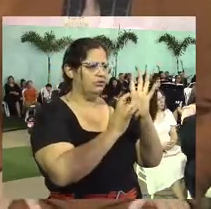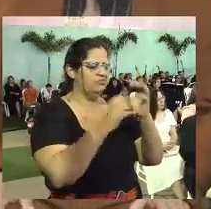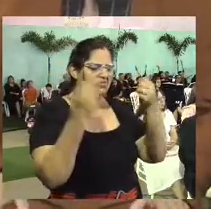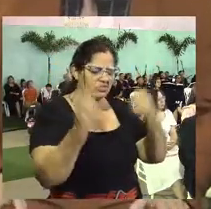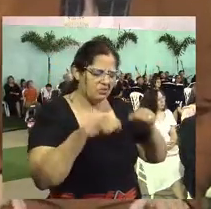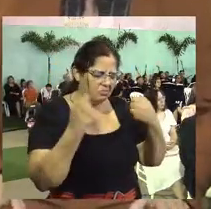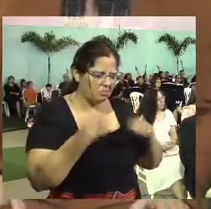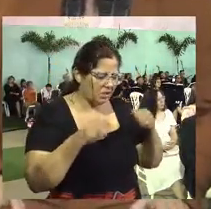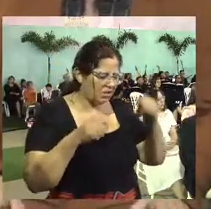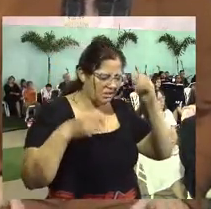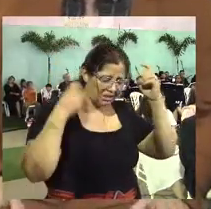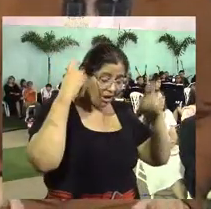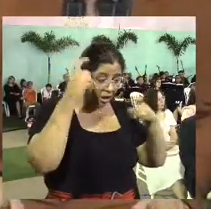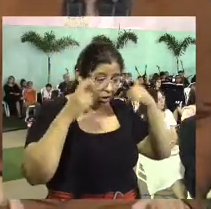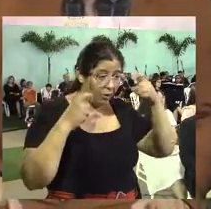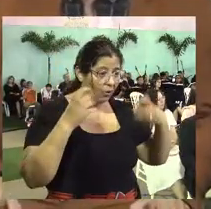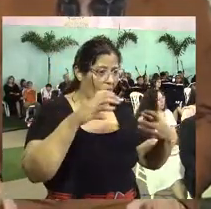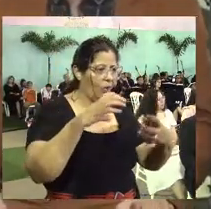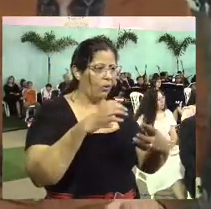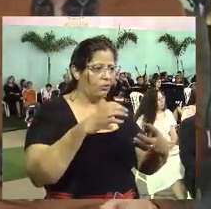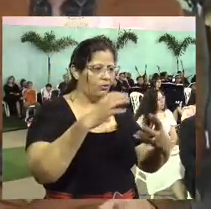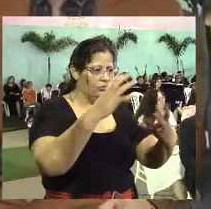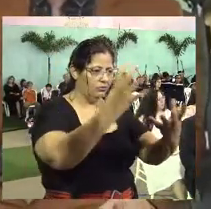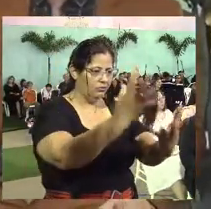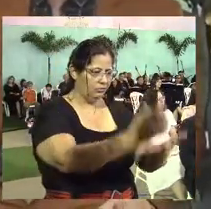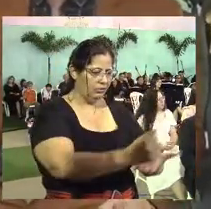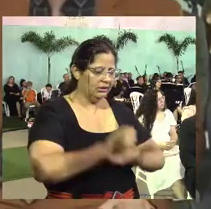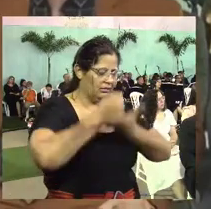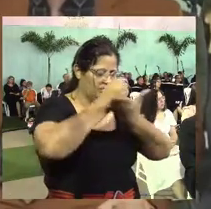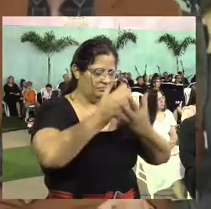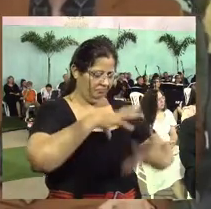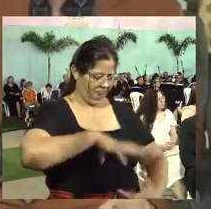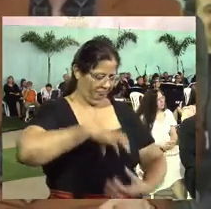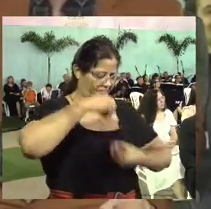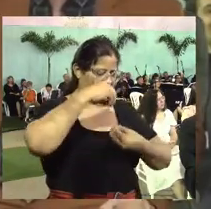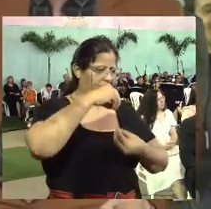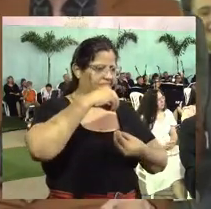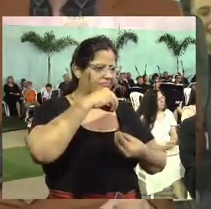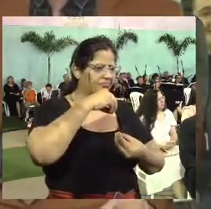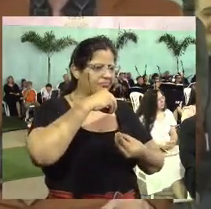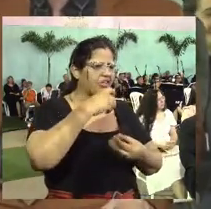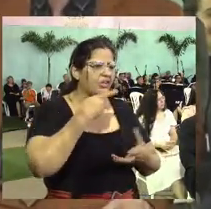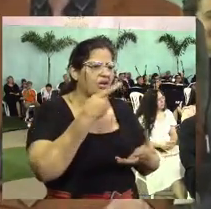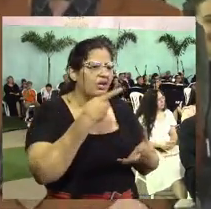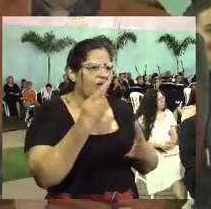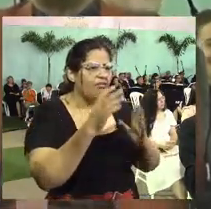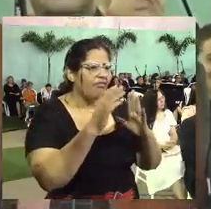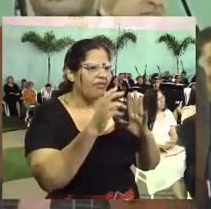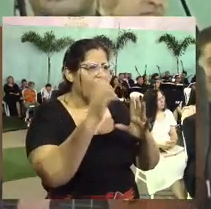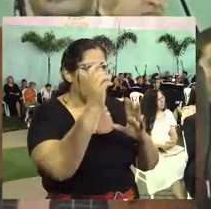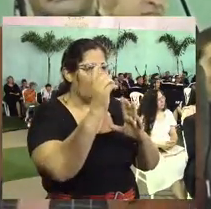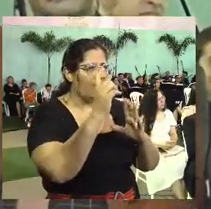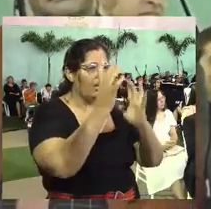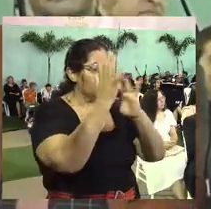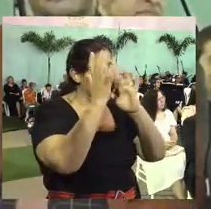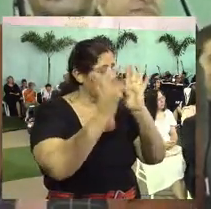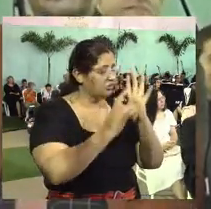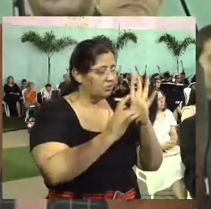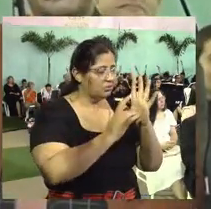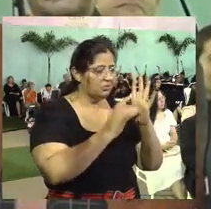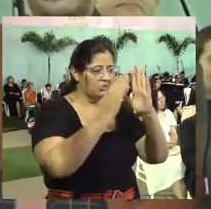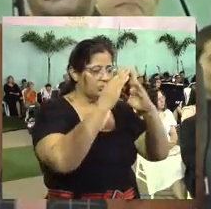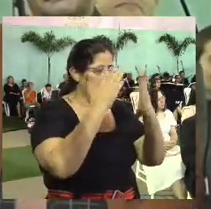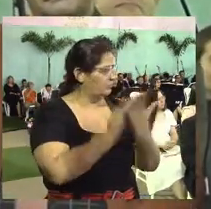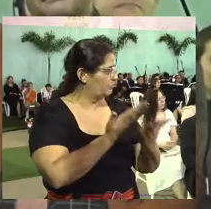você precisa ter loucura por salvação de alma você precisa pregar nas escolas meu filho